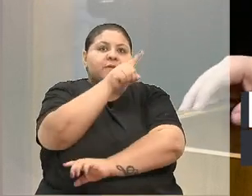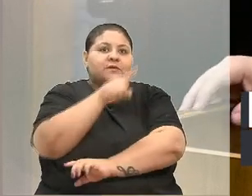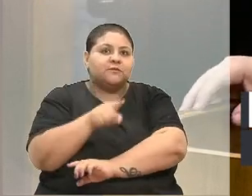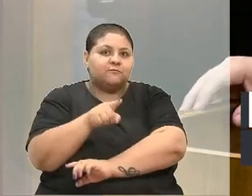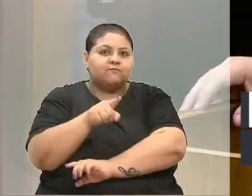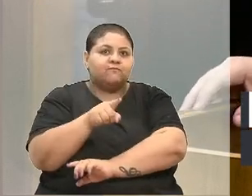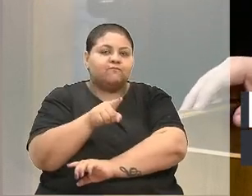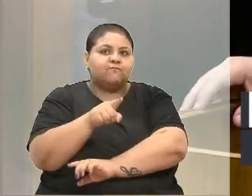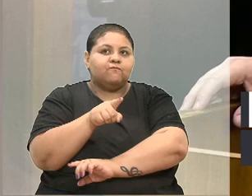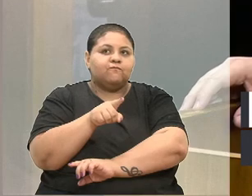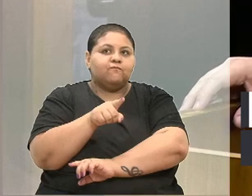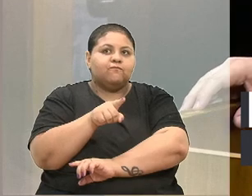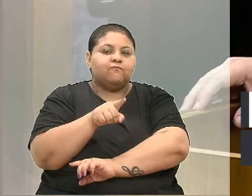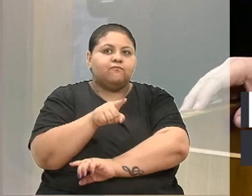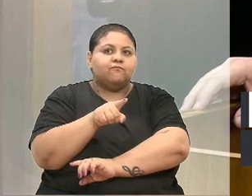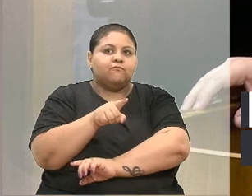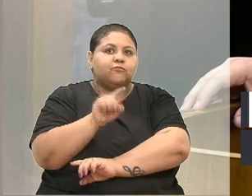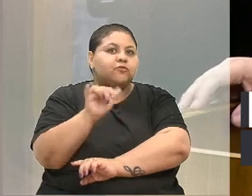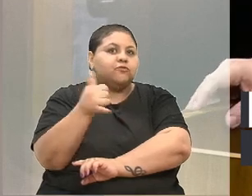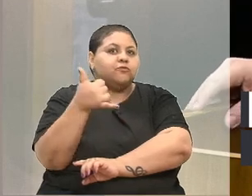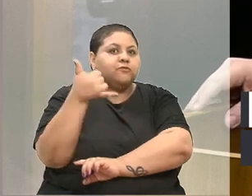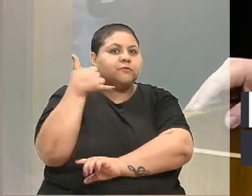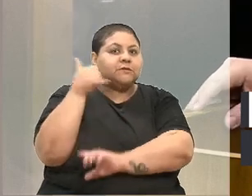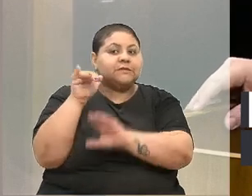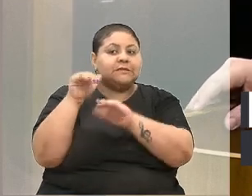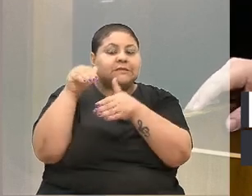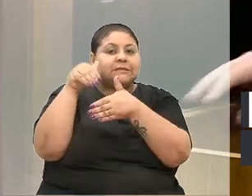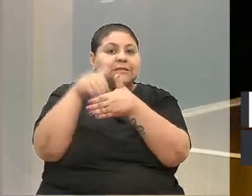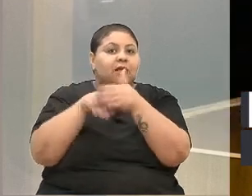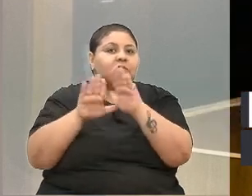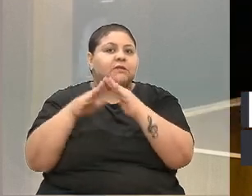de dispositivos eletrônicos nas escolas.